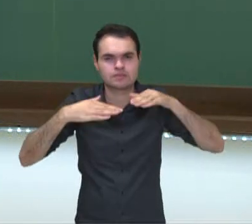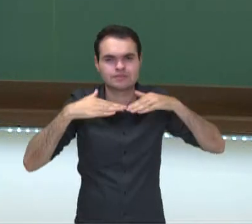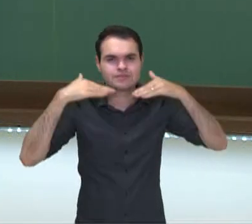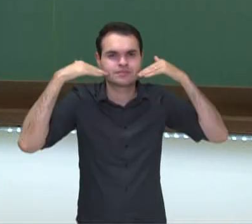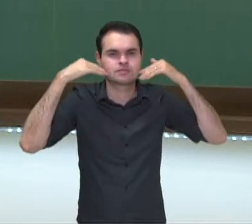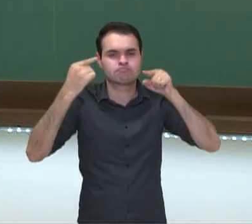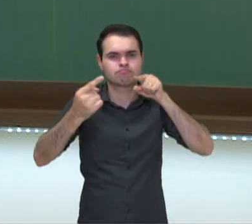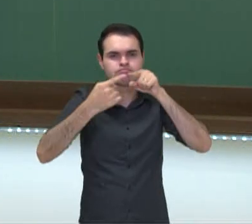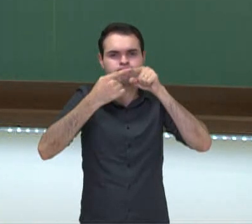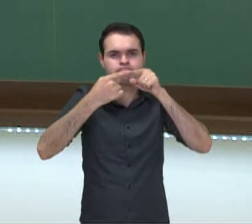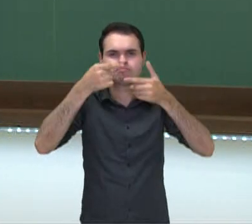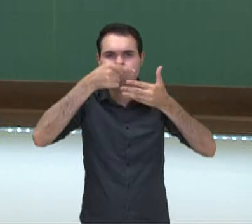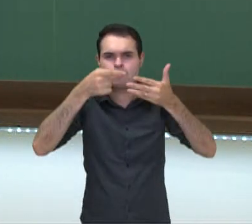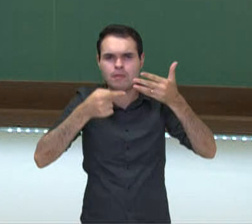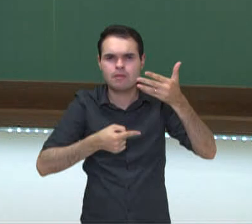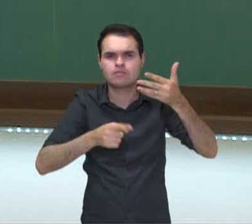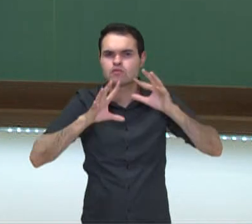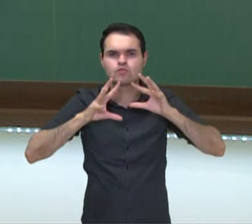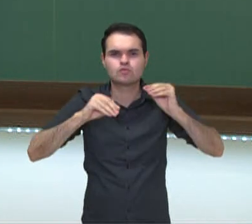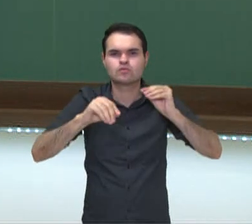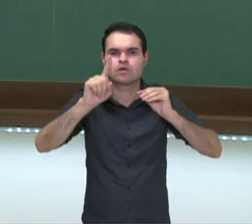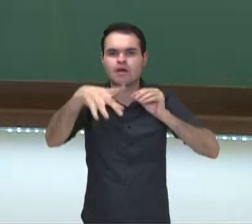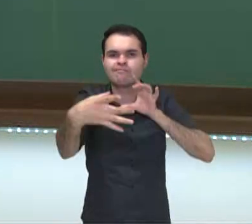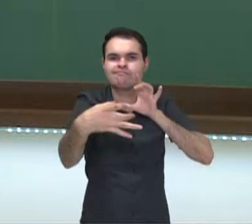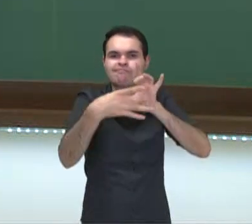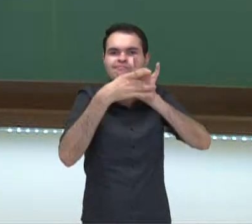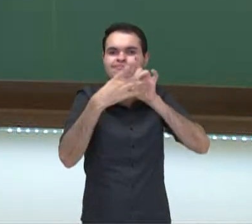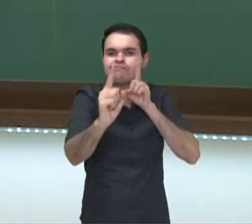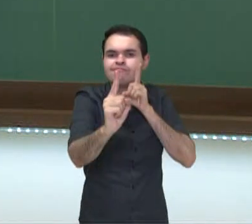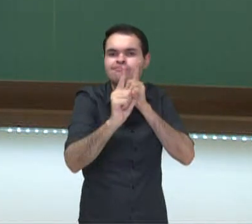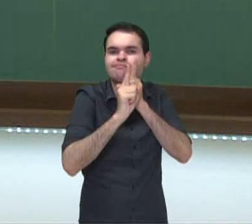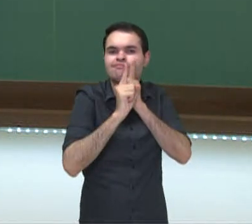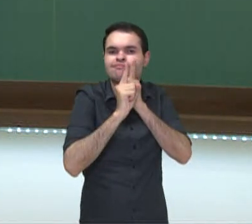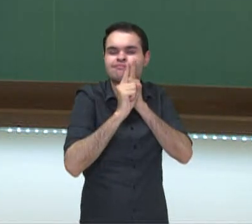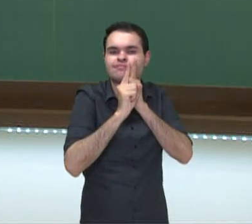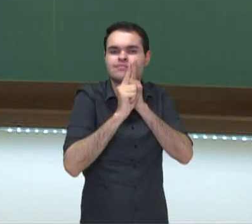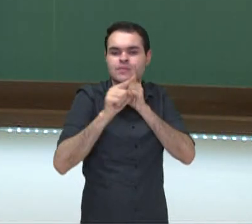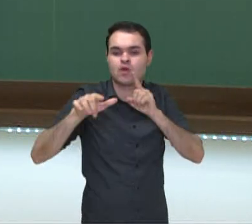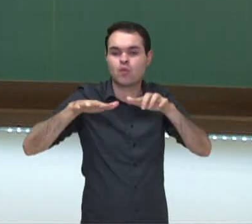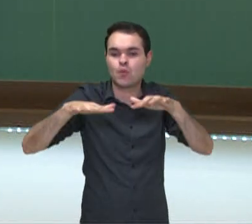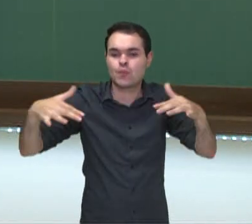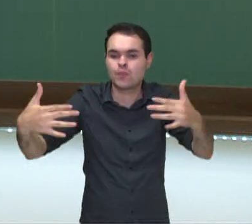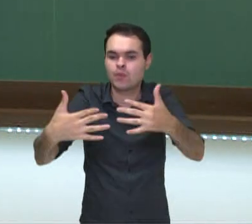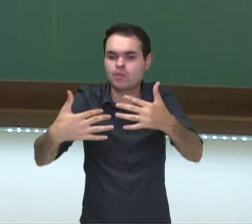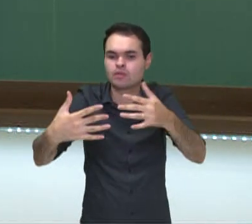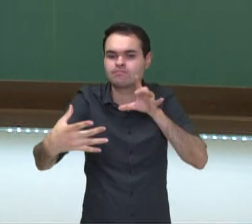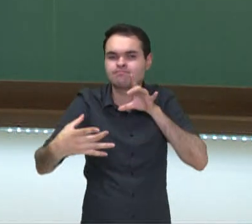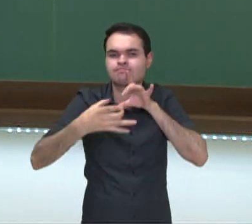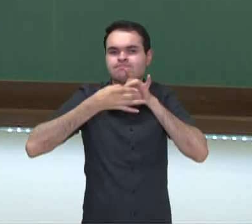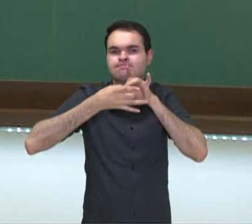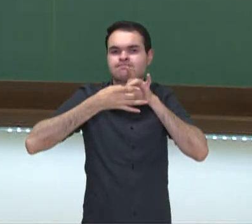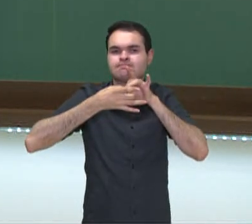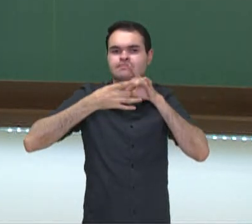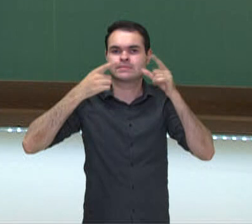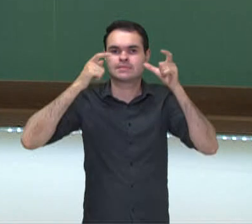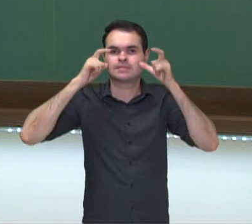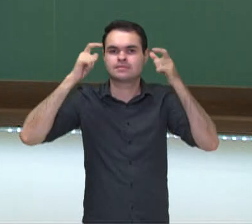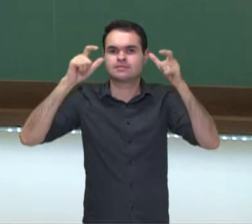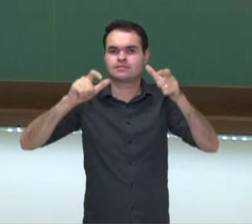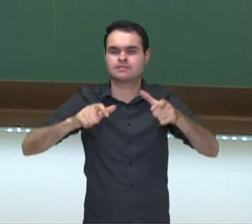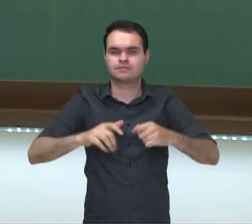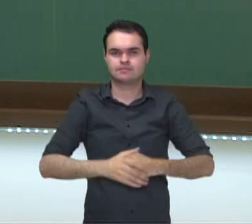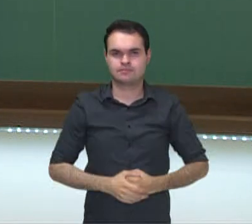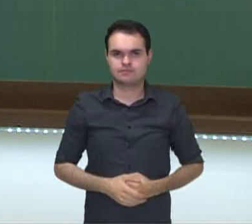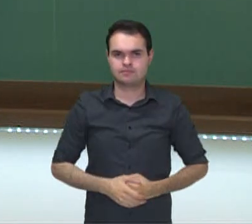tudo isso aproxima o nosso interlocutor, o nosso público se sente mais interessado quando